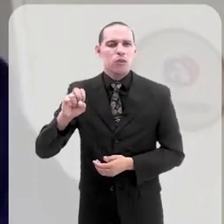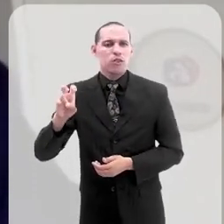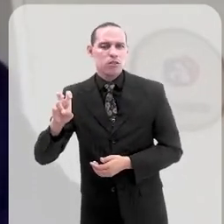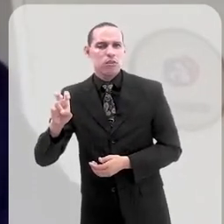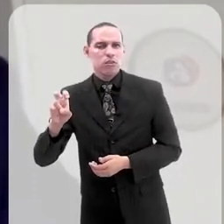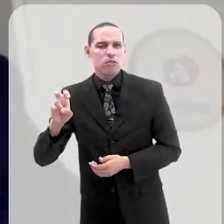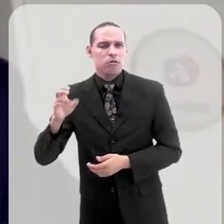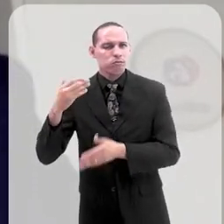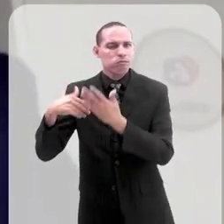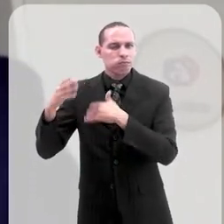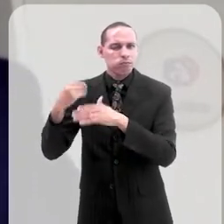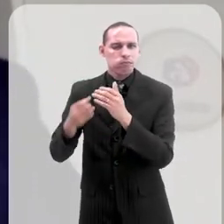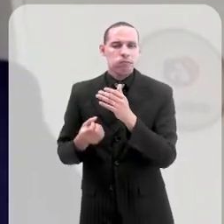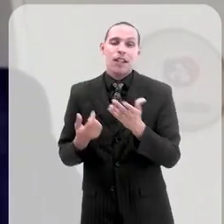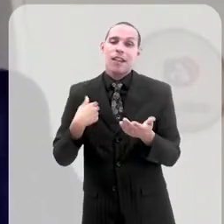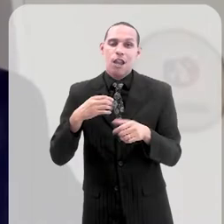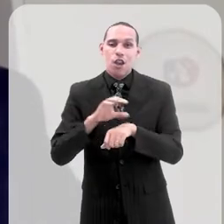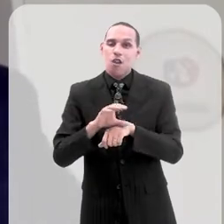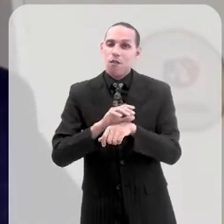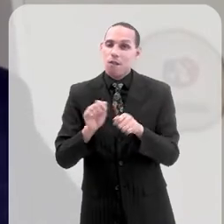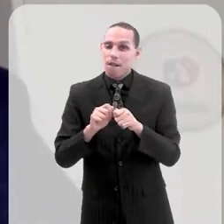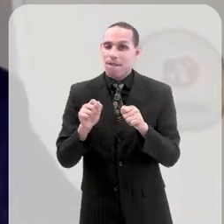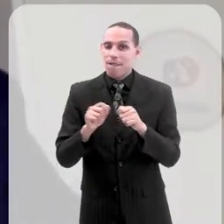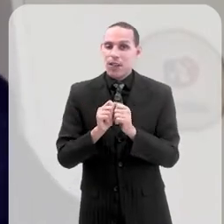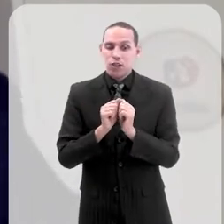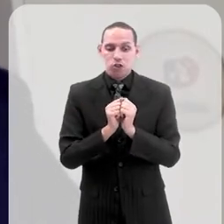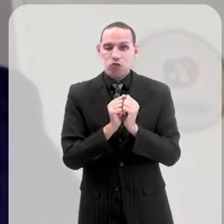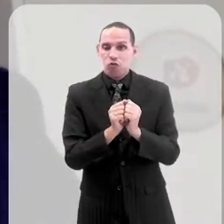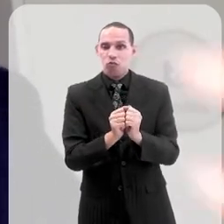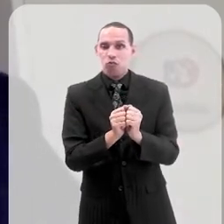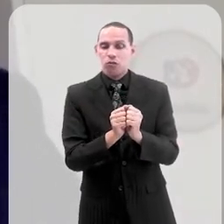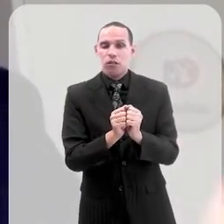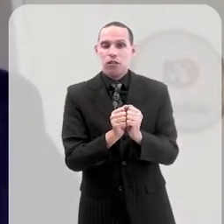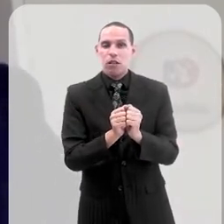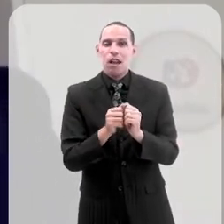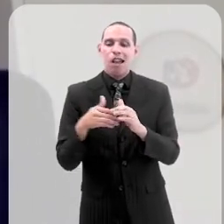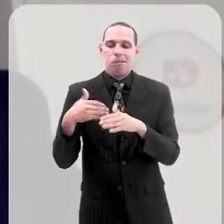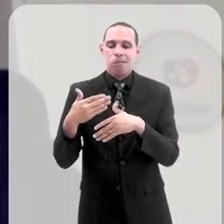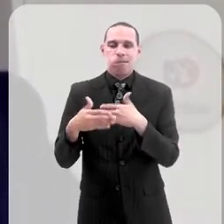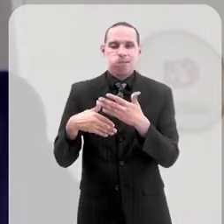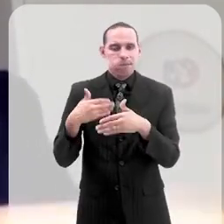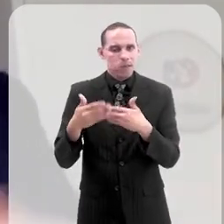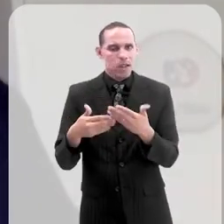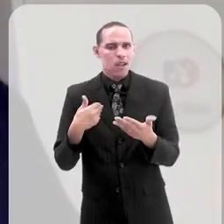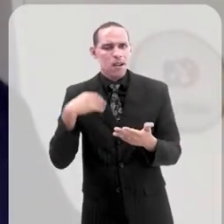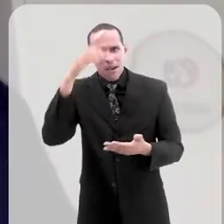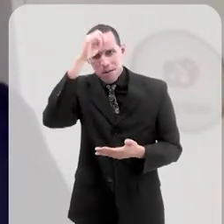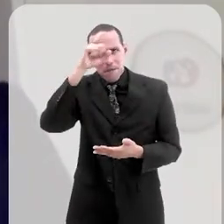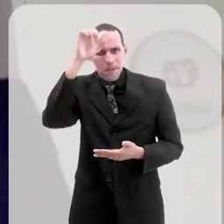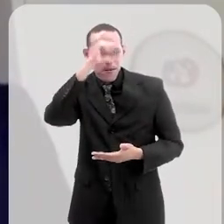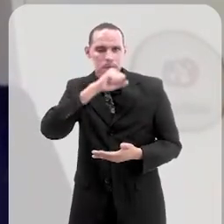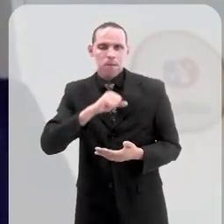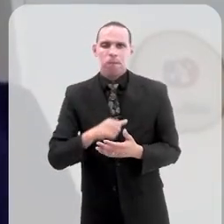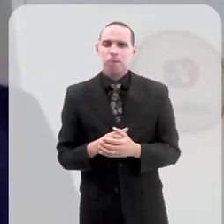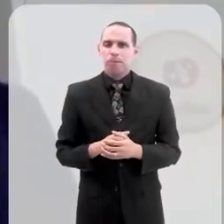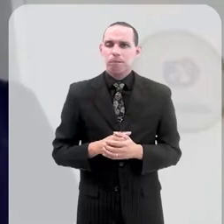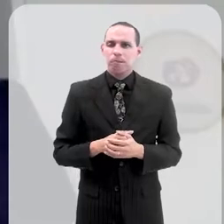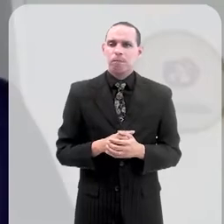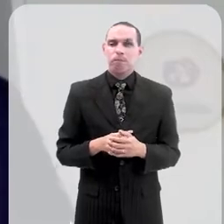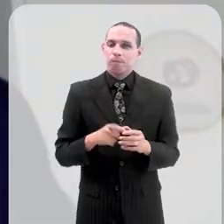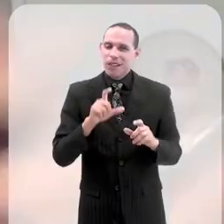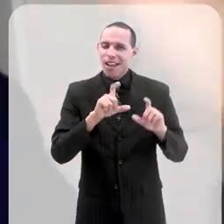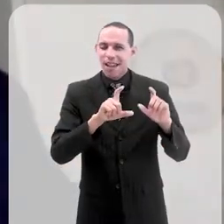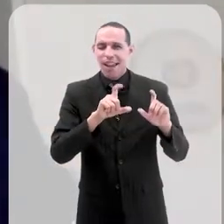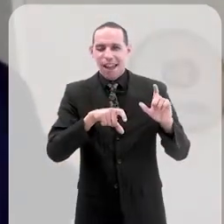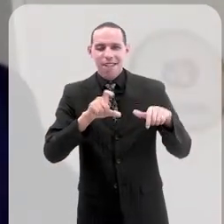fiz o curso com eles, conheci os dois, e fui fazer, né, da mesma forma que eu aprendi, que é aquele sistema que eu estava falando, de intercâmbio, de